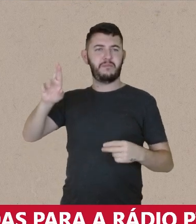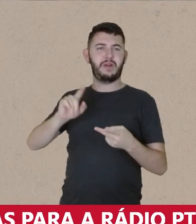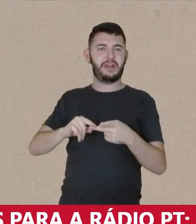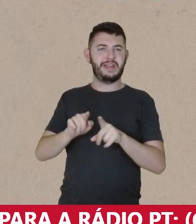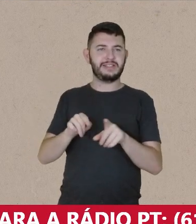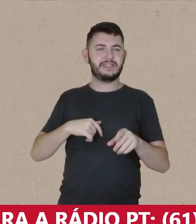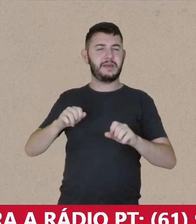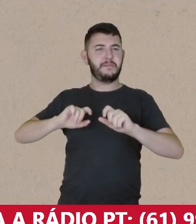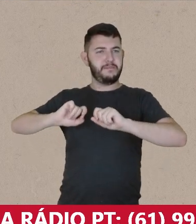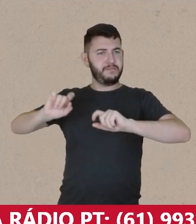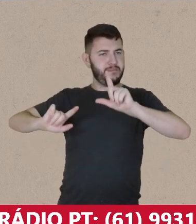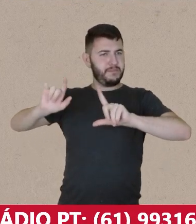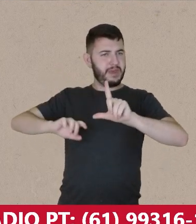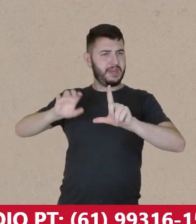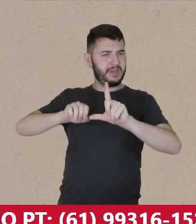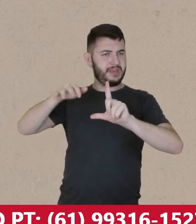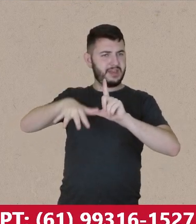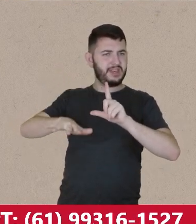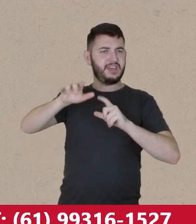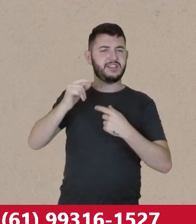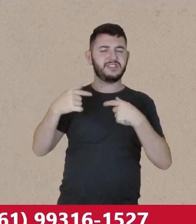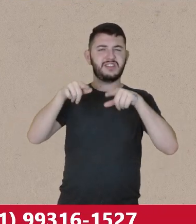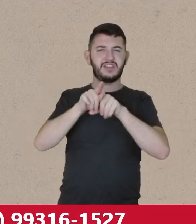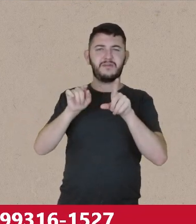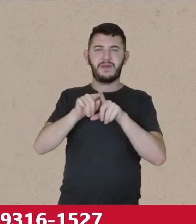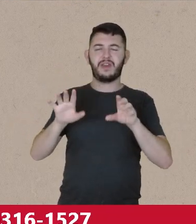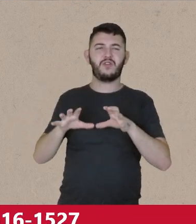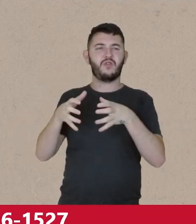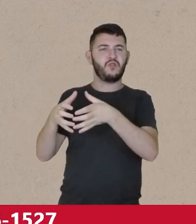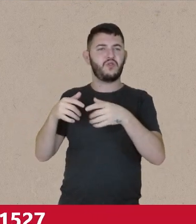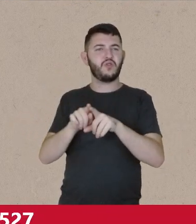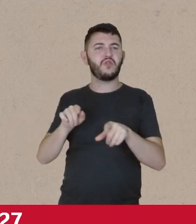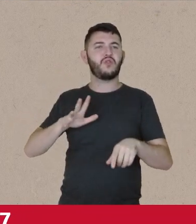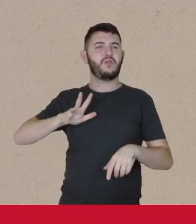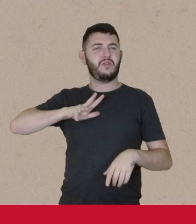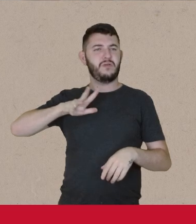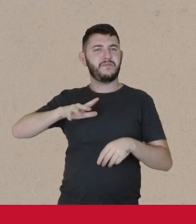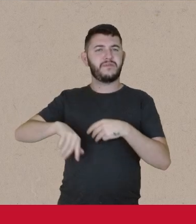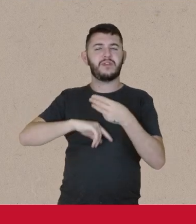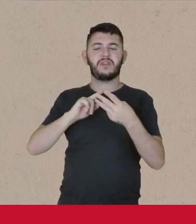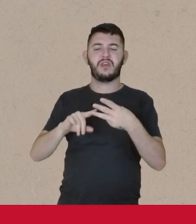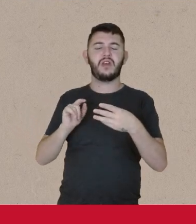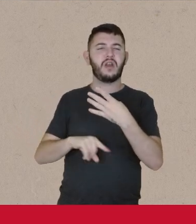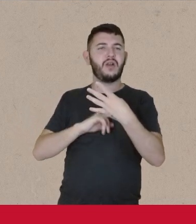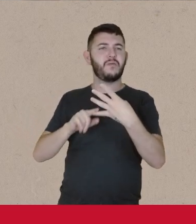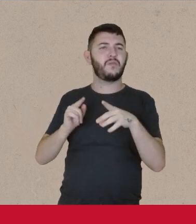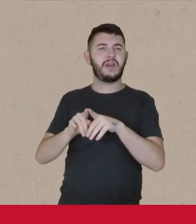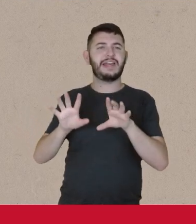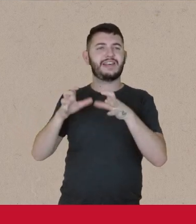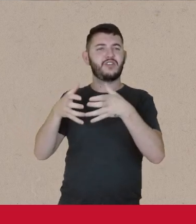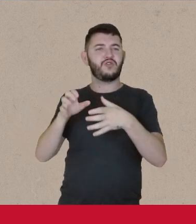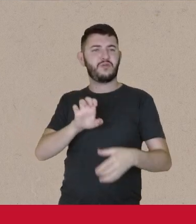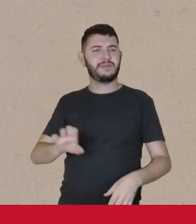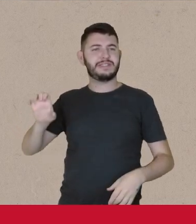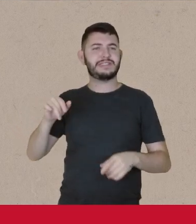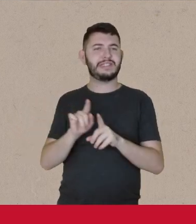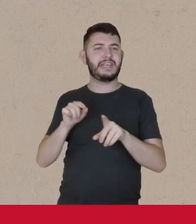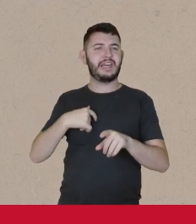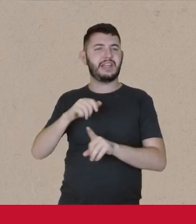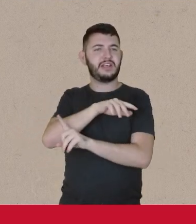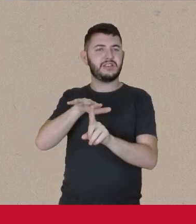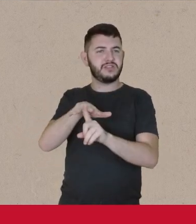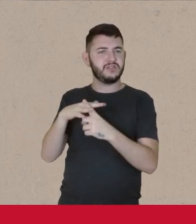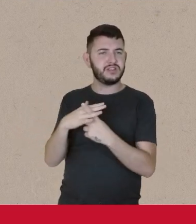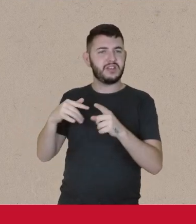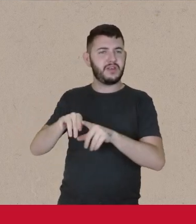classe média conservadora, além das forças de esquerda, socialistas, democráticas, progressistas, os movimentos sociais,